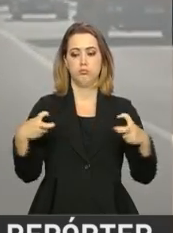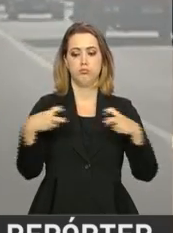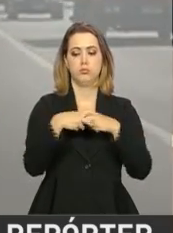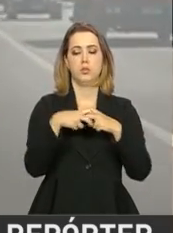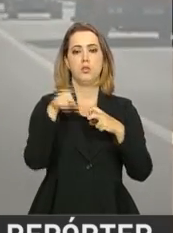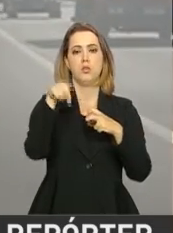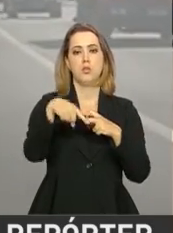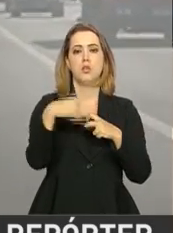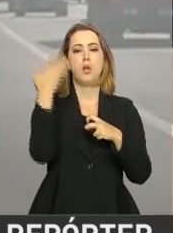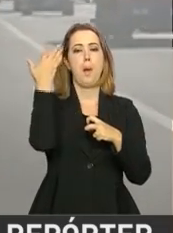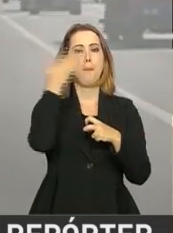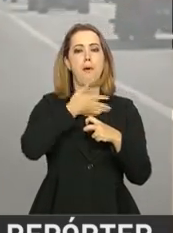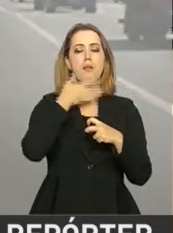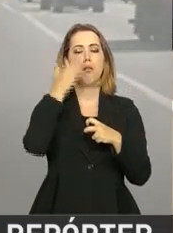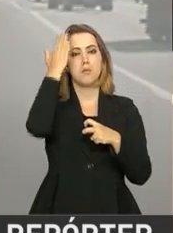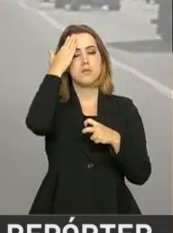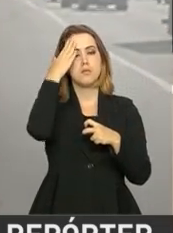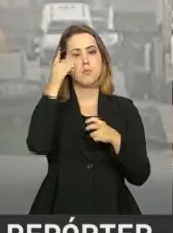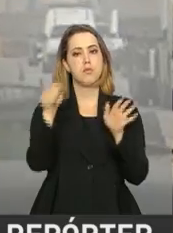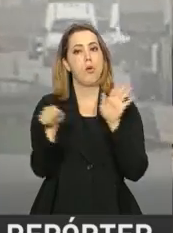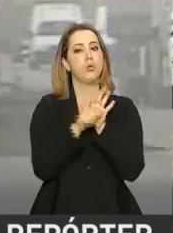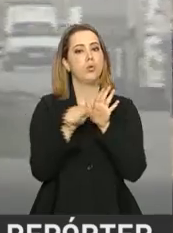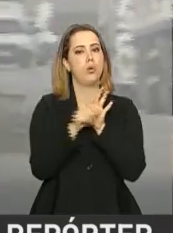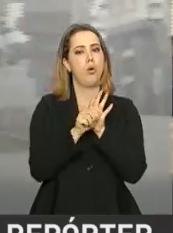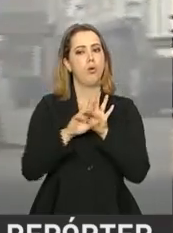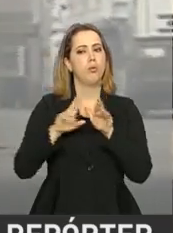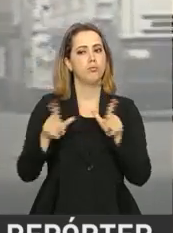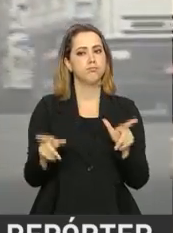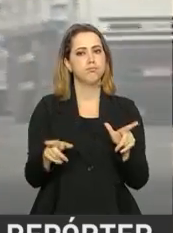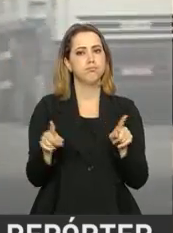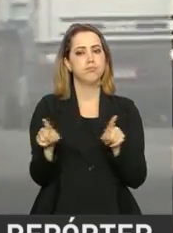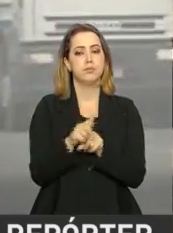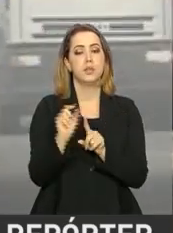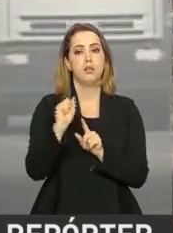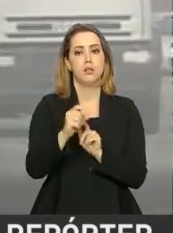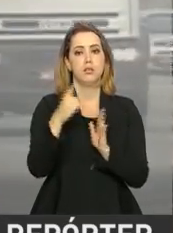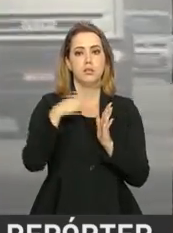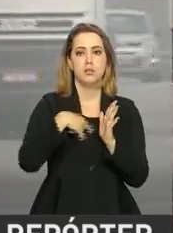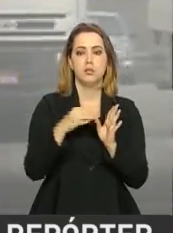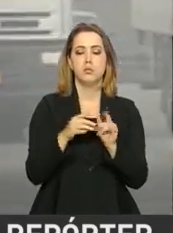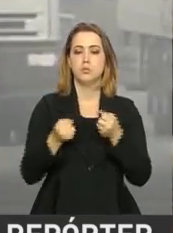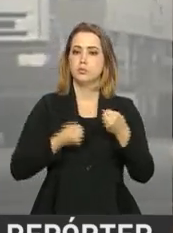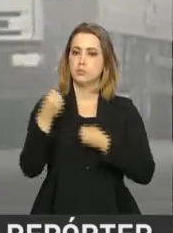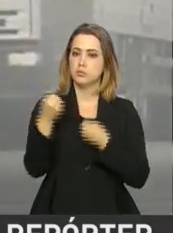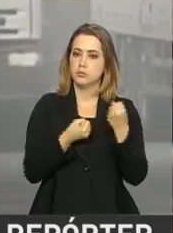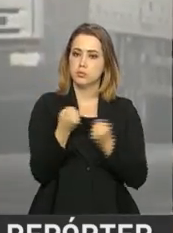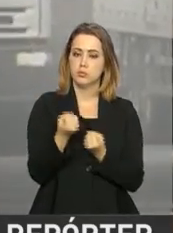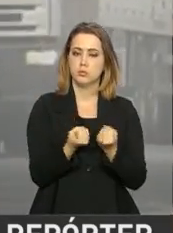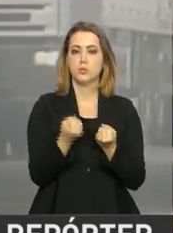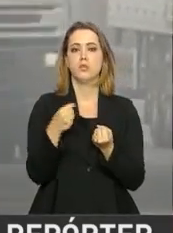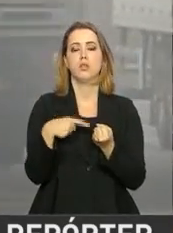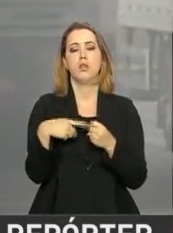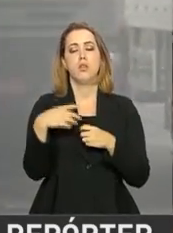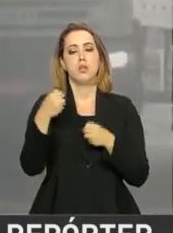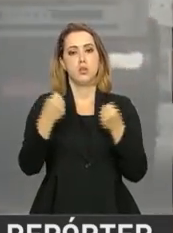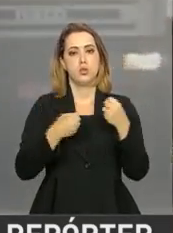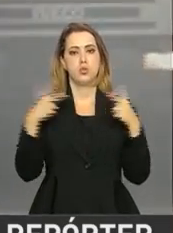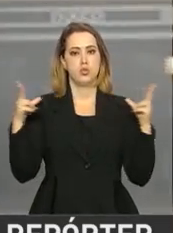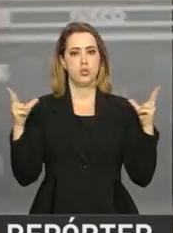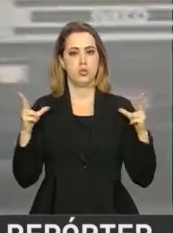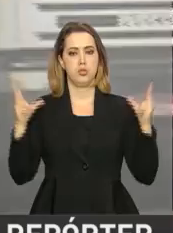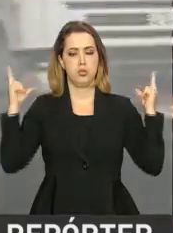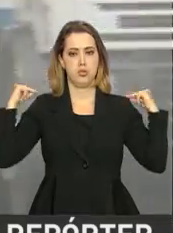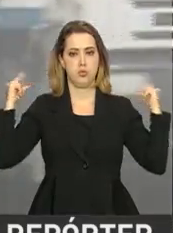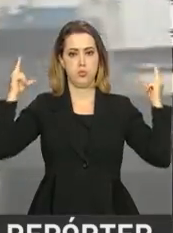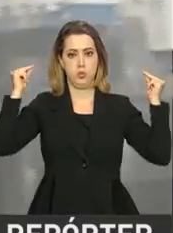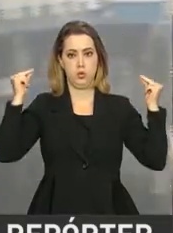exame toxicológico que passou a ser exigido para emitir e renovar a carteira de motoristas profissionais. A renovação da